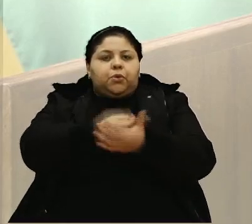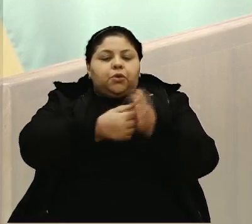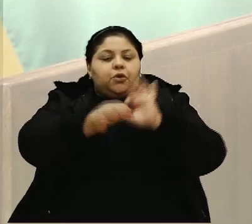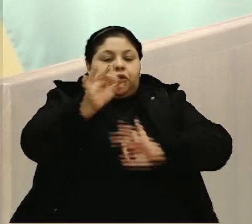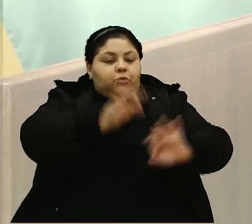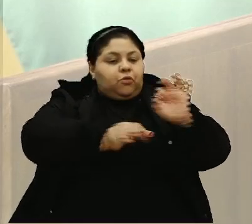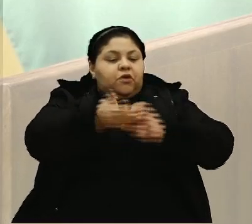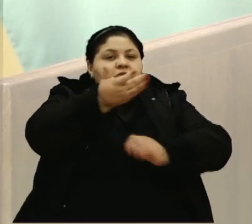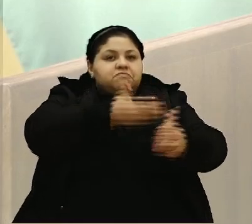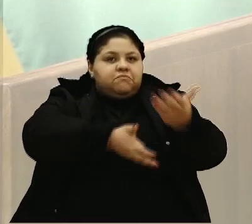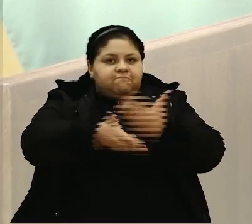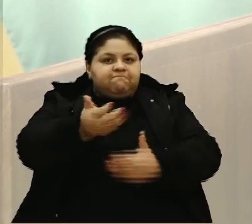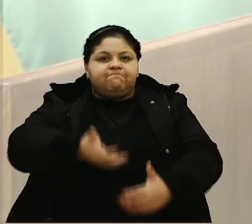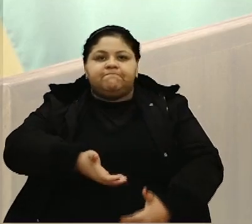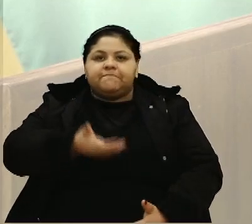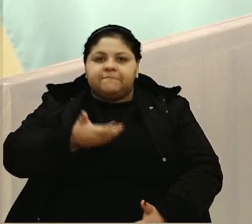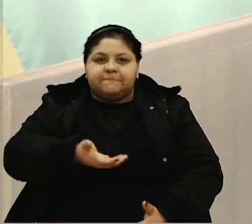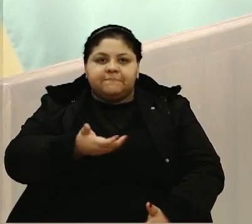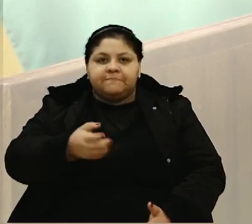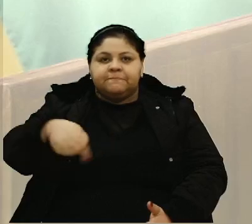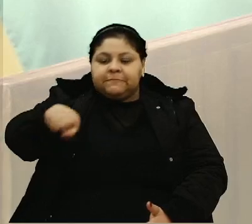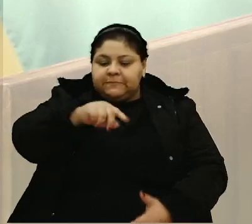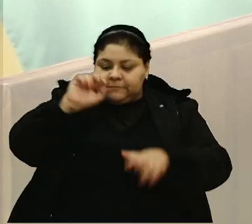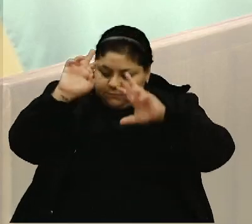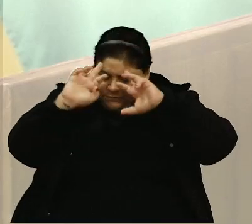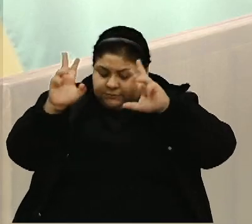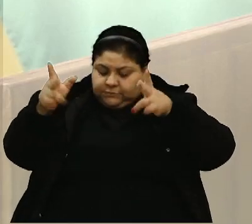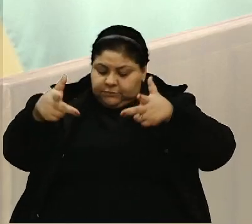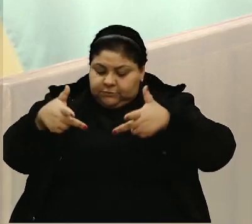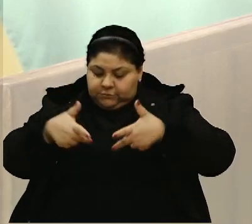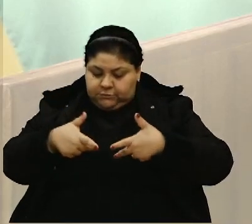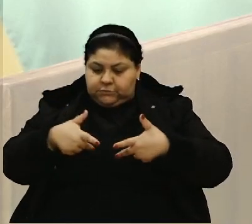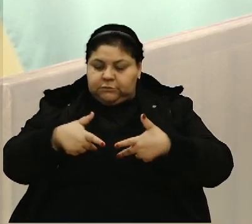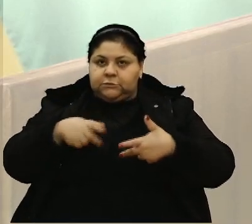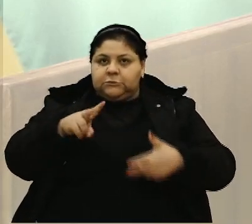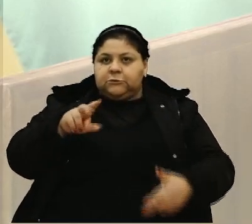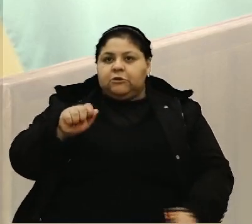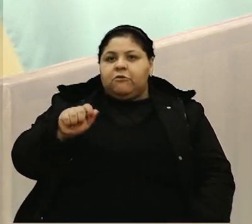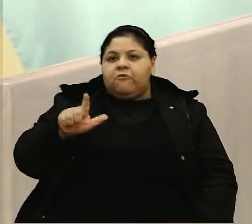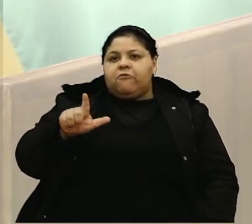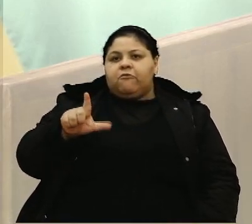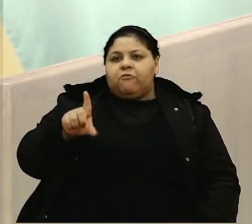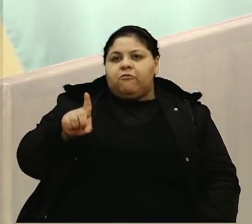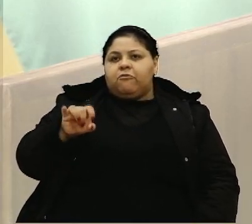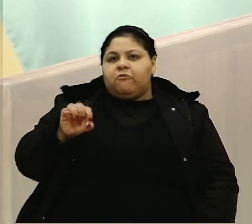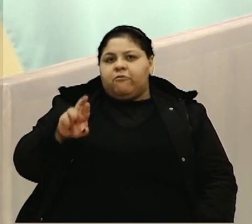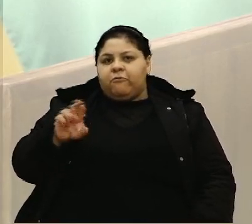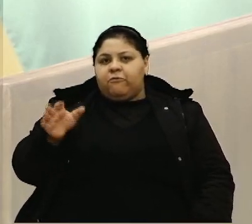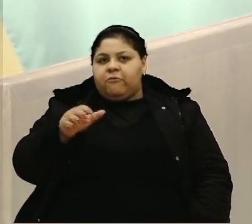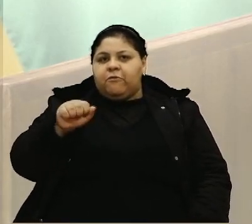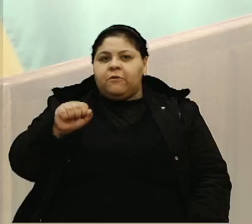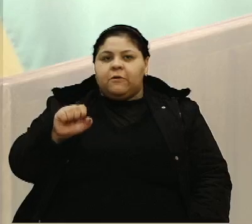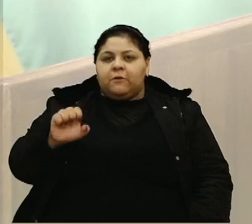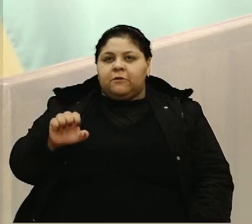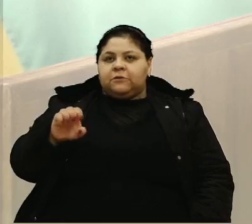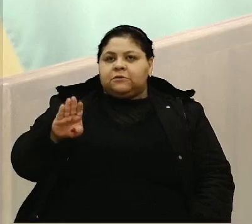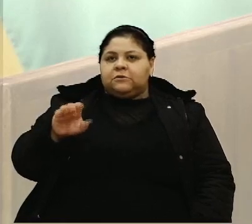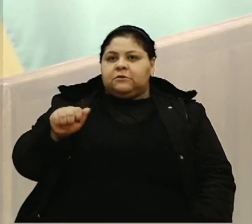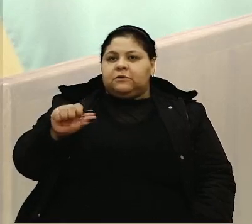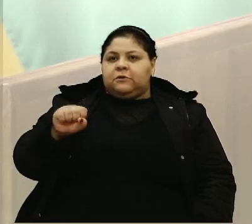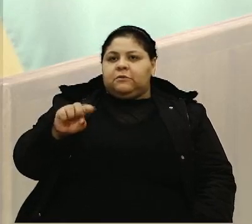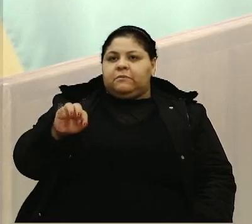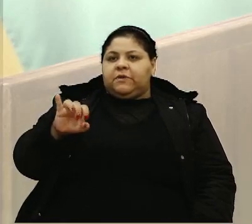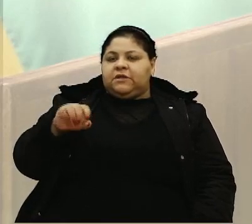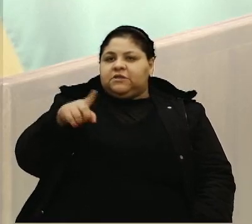mutirão de Natal. O nosso reconhecimento ao Valdir Negão, ao Sebastião lá do Complexo, ao